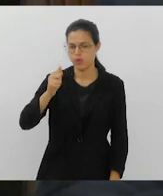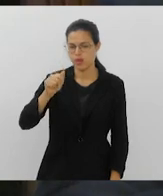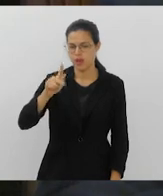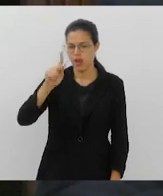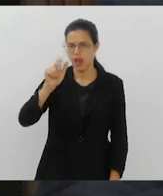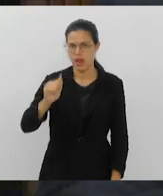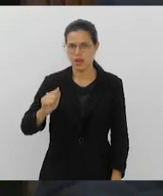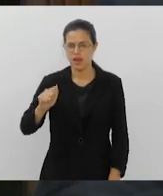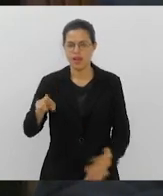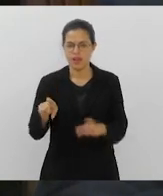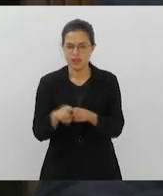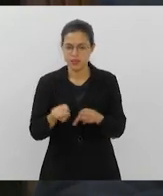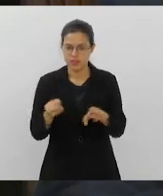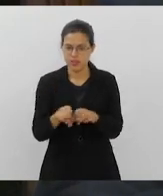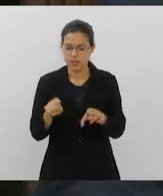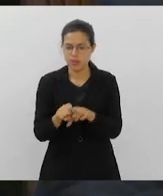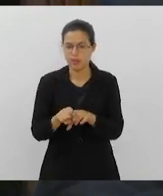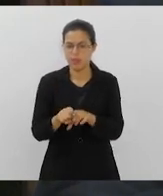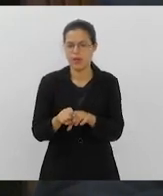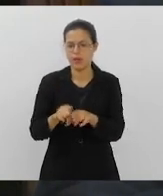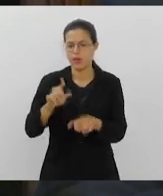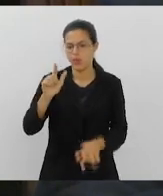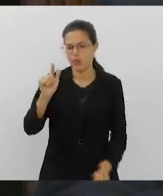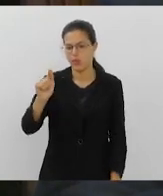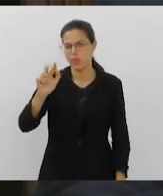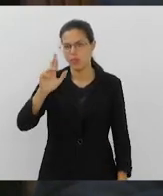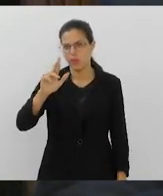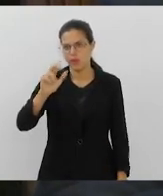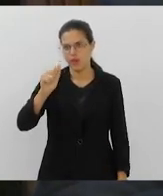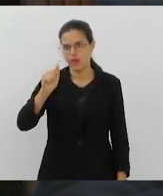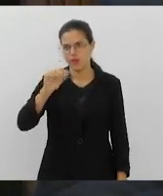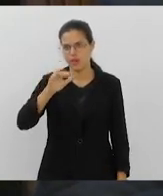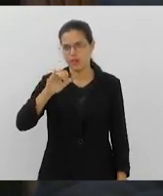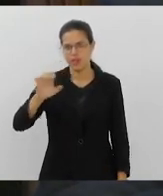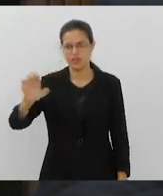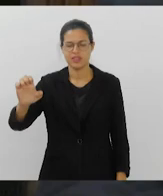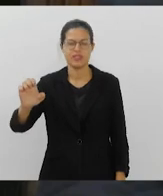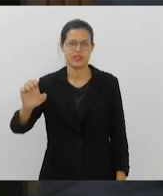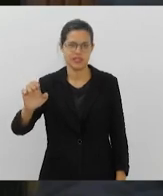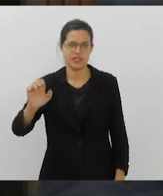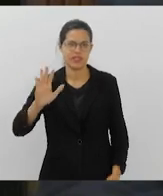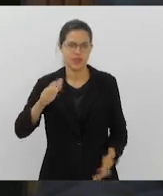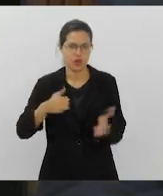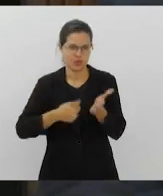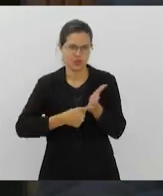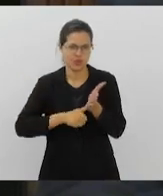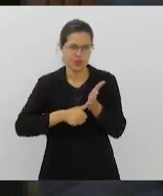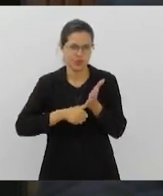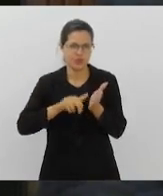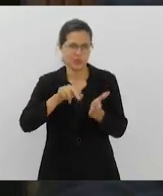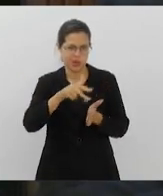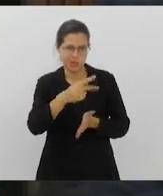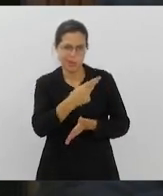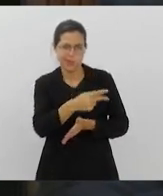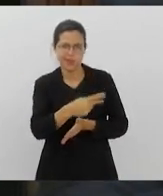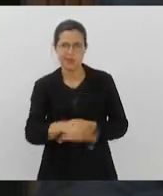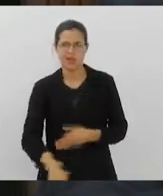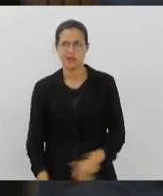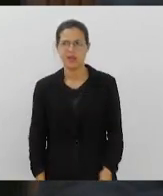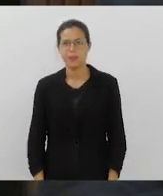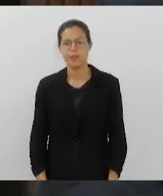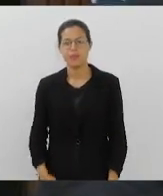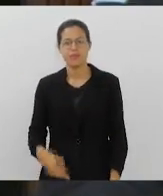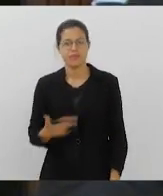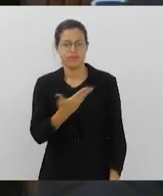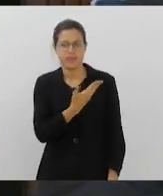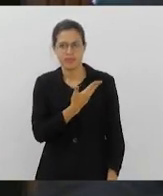pertenci e fui sócio do irmão dele, o Ryan, aqui o nosso querido irmão e colega,